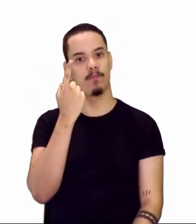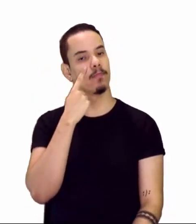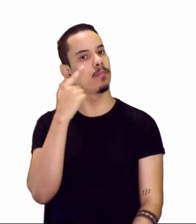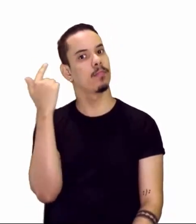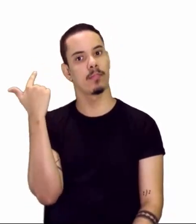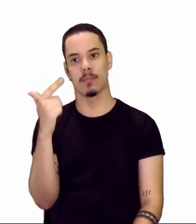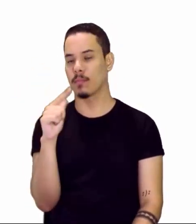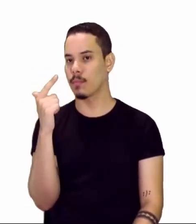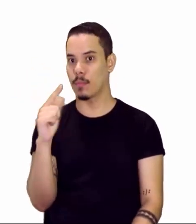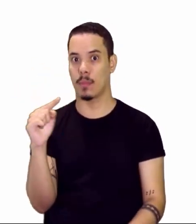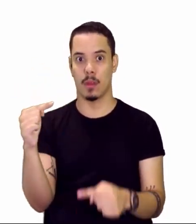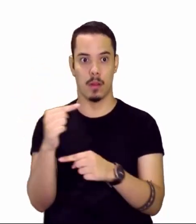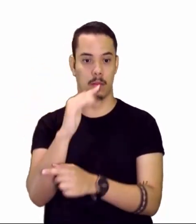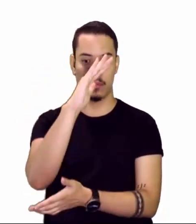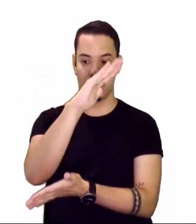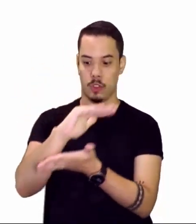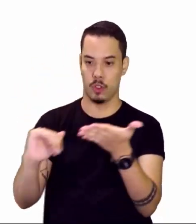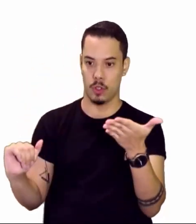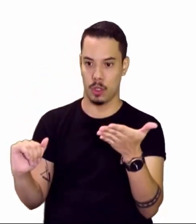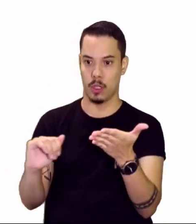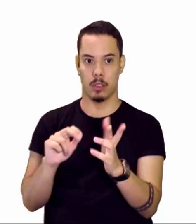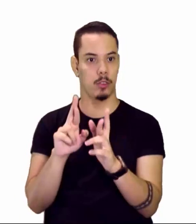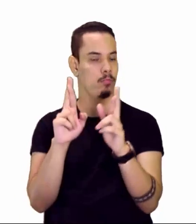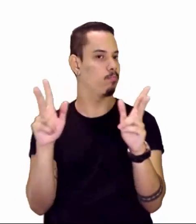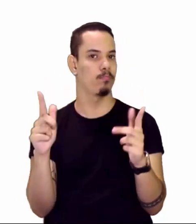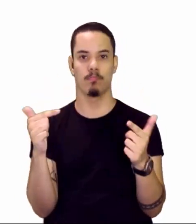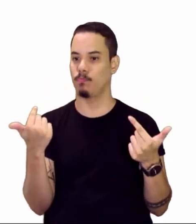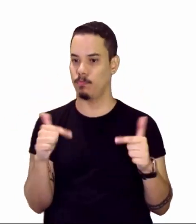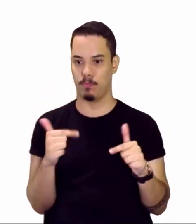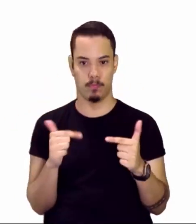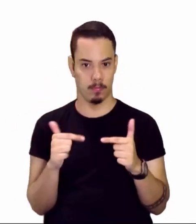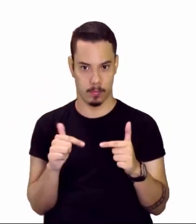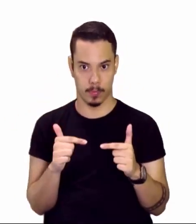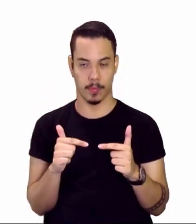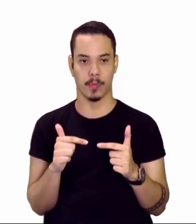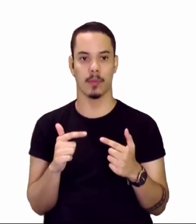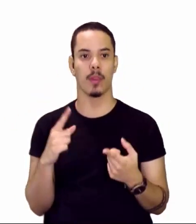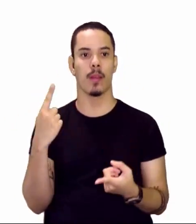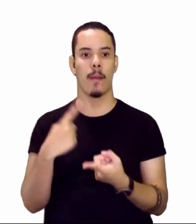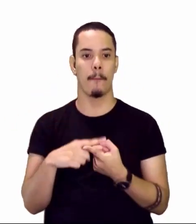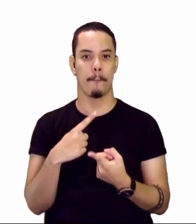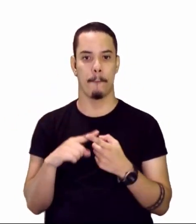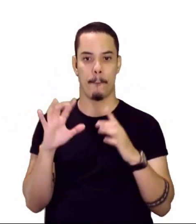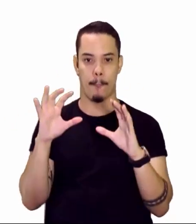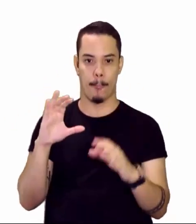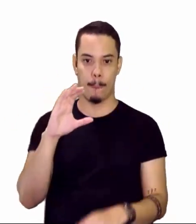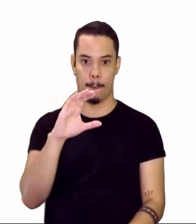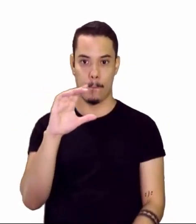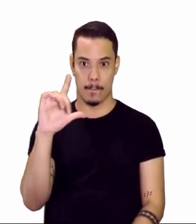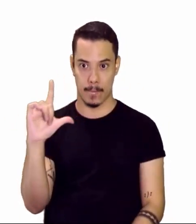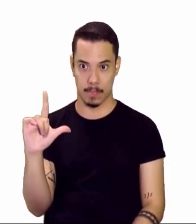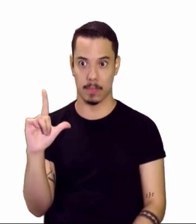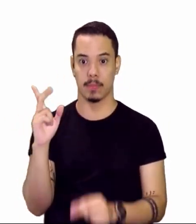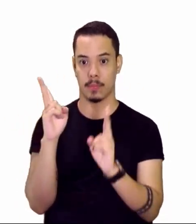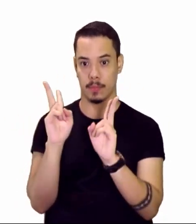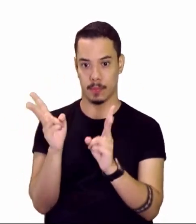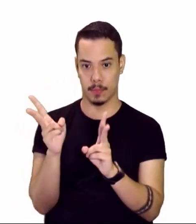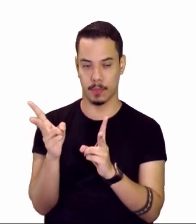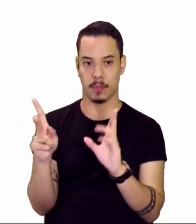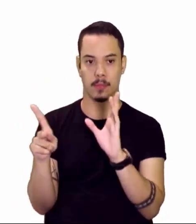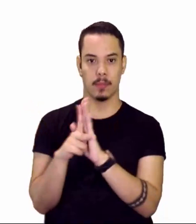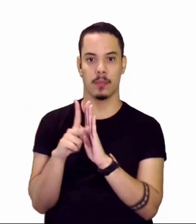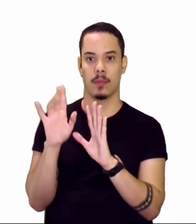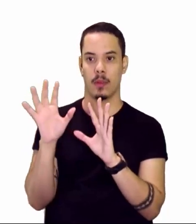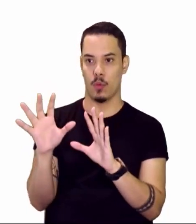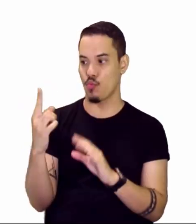existirá polaridade, diferença de polaridade. E aí, no caso do cloro, a mesma polaridade de um é